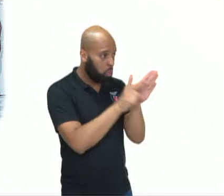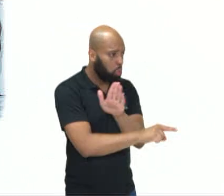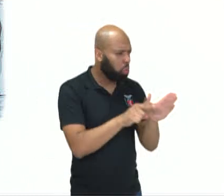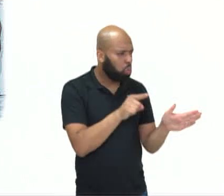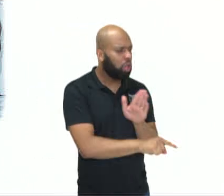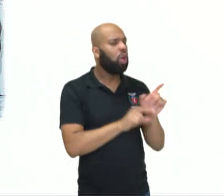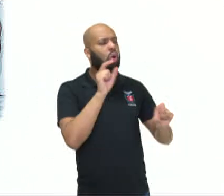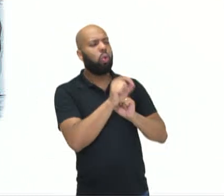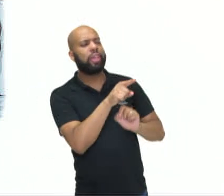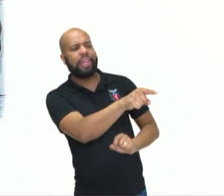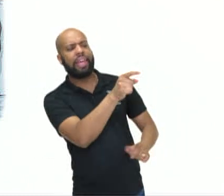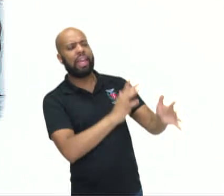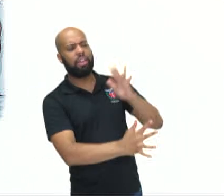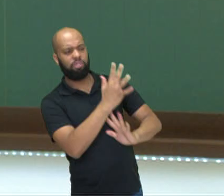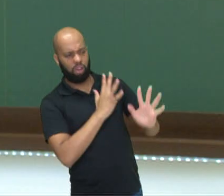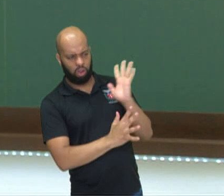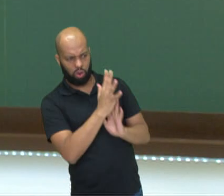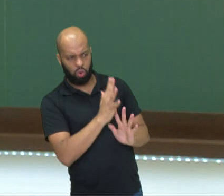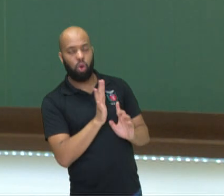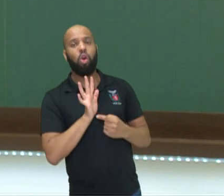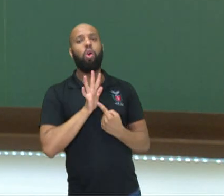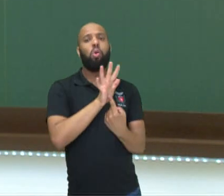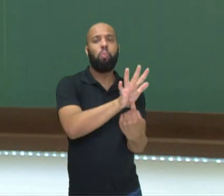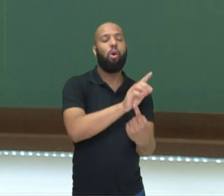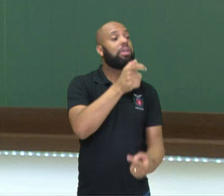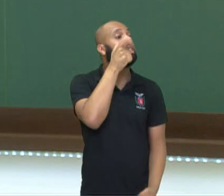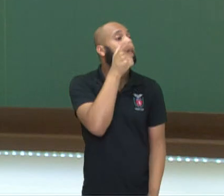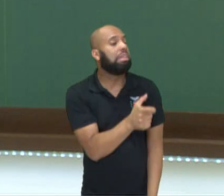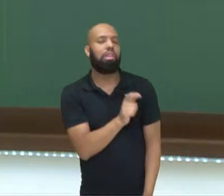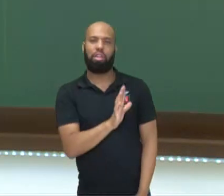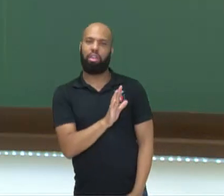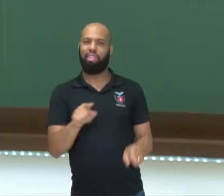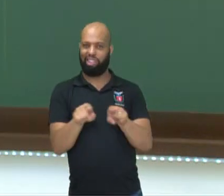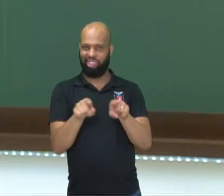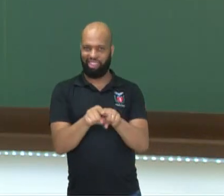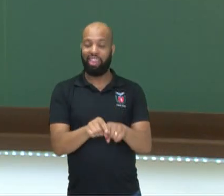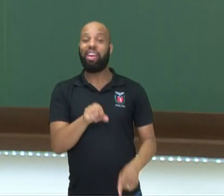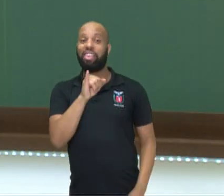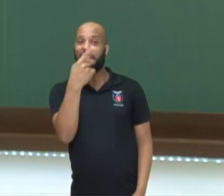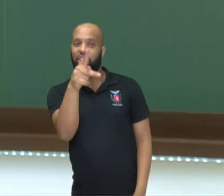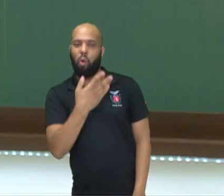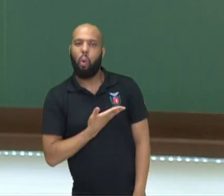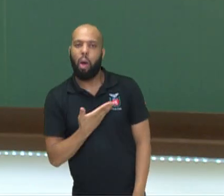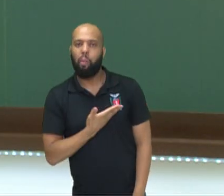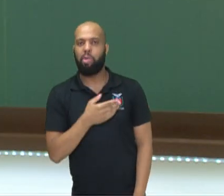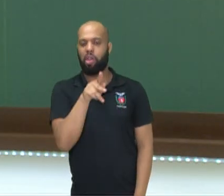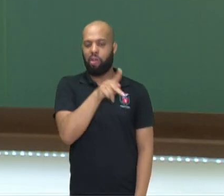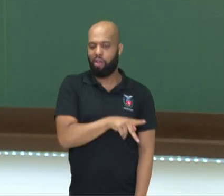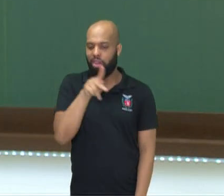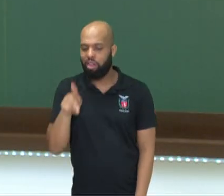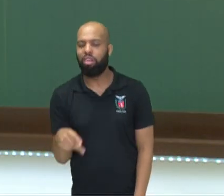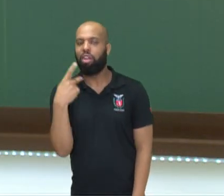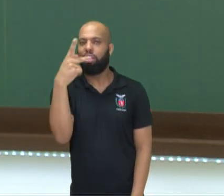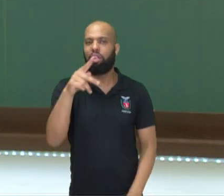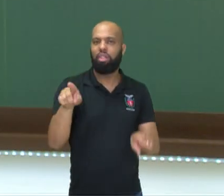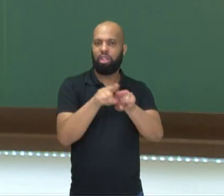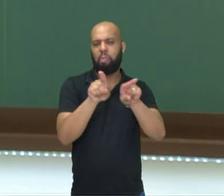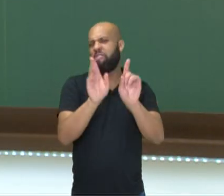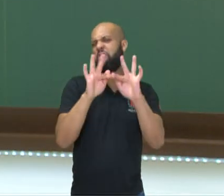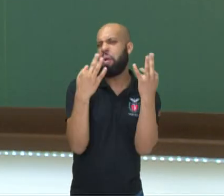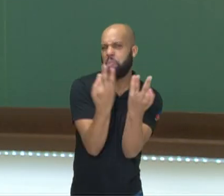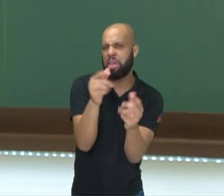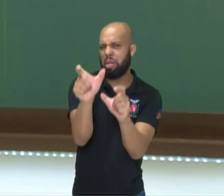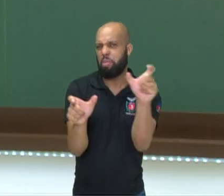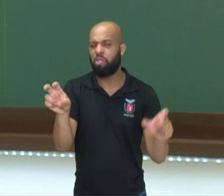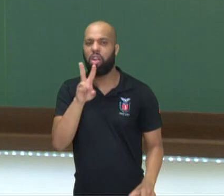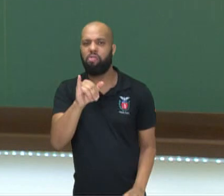sobre o que está sendo falado, demonstrar interesse. Se o seu amigo, se o seu professor, se um familiar